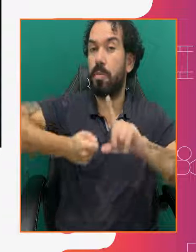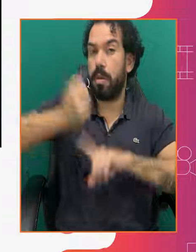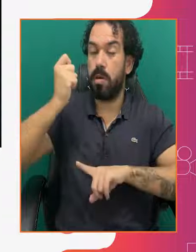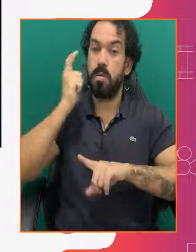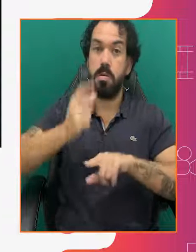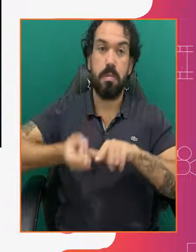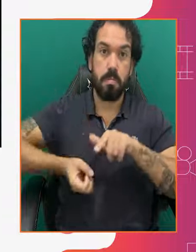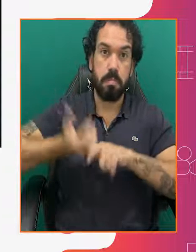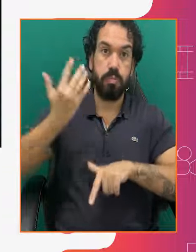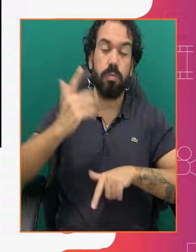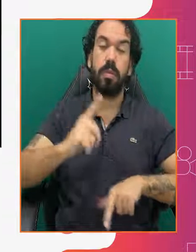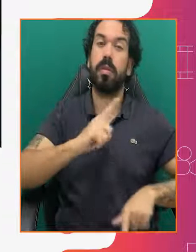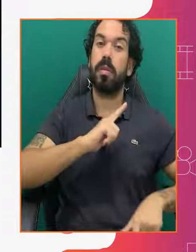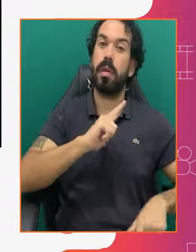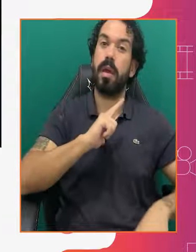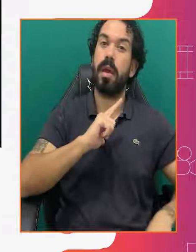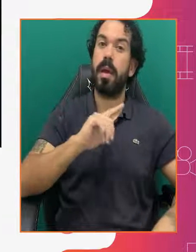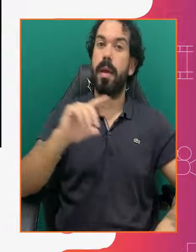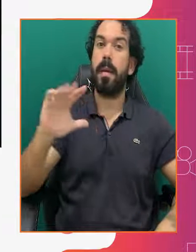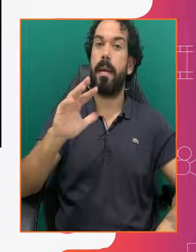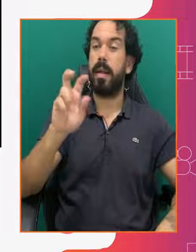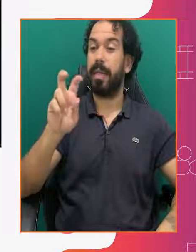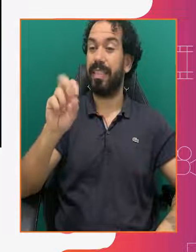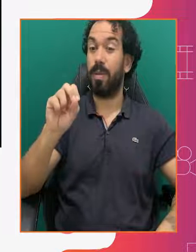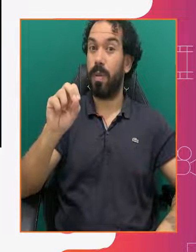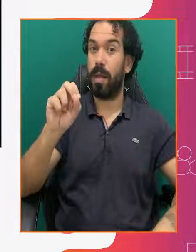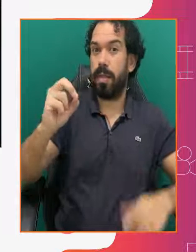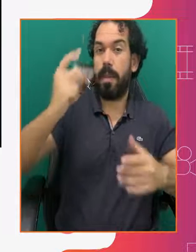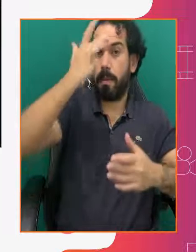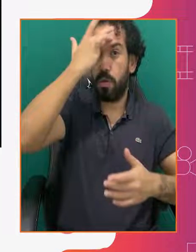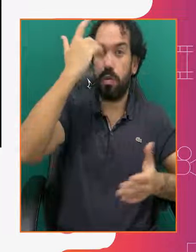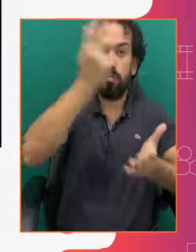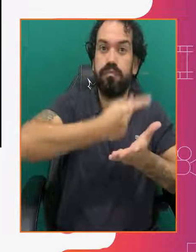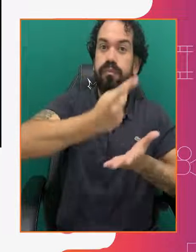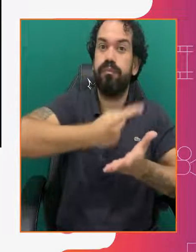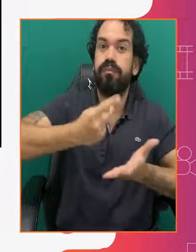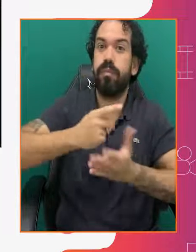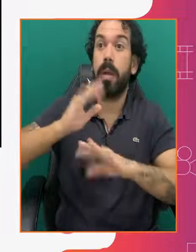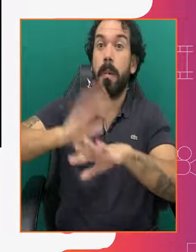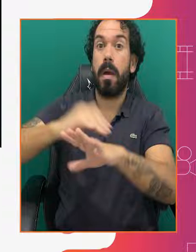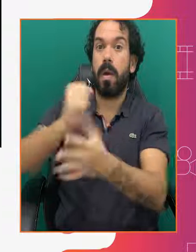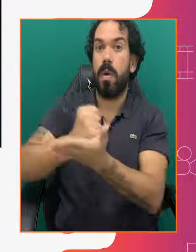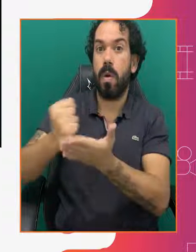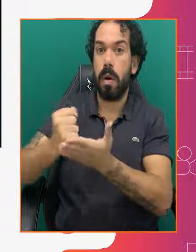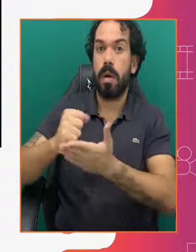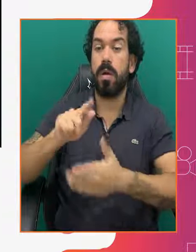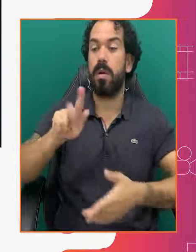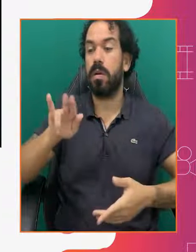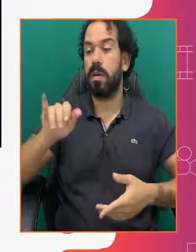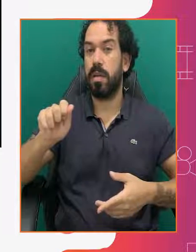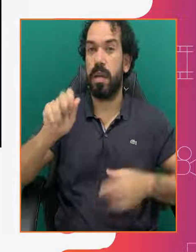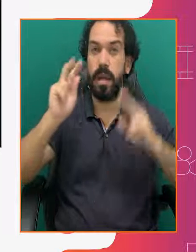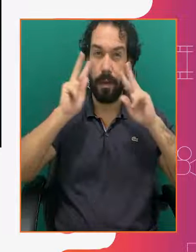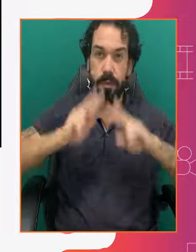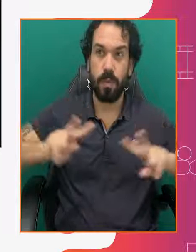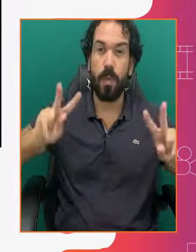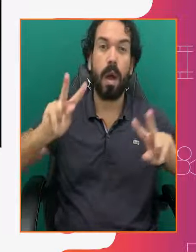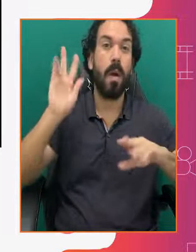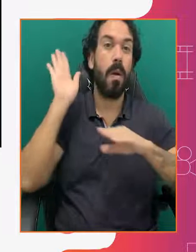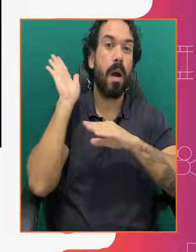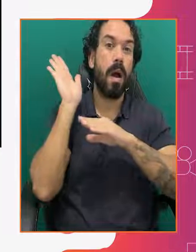ser realizada e envolveu cerca de 50 ilustradores, além da contratação de guias